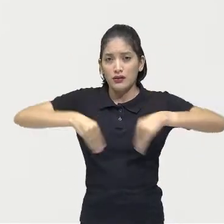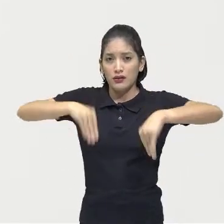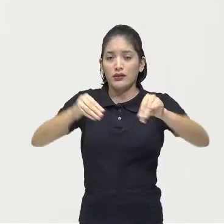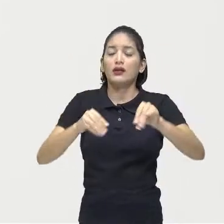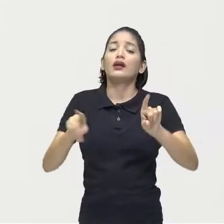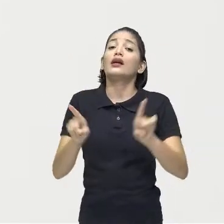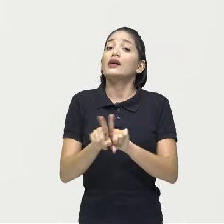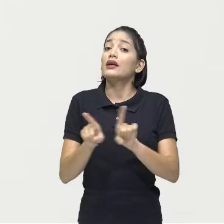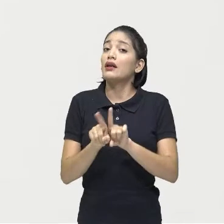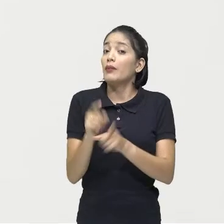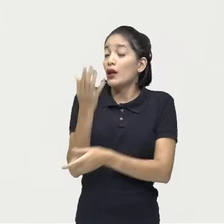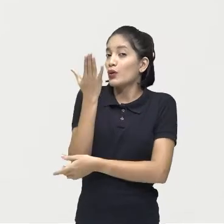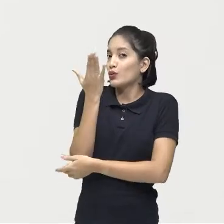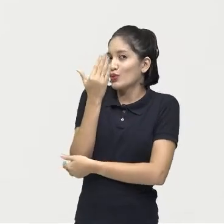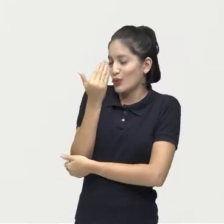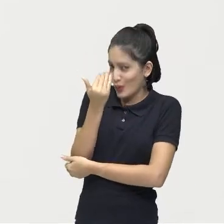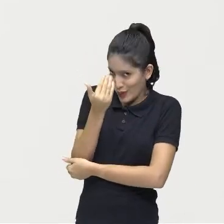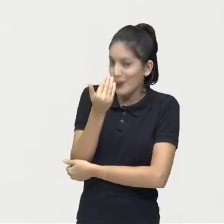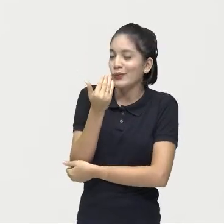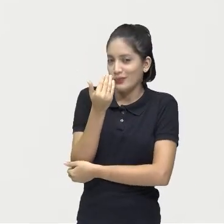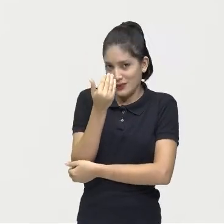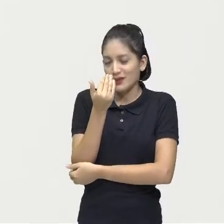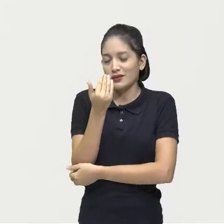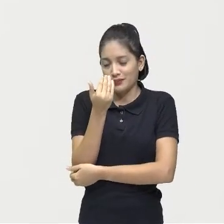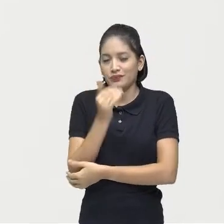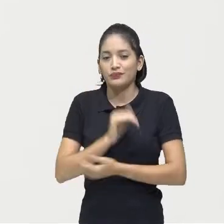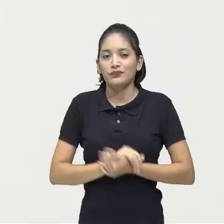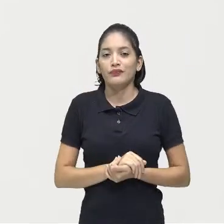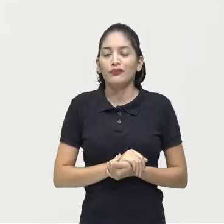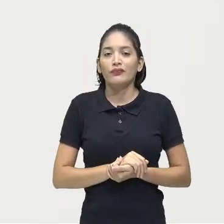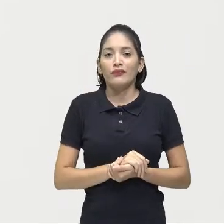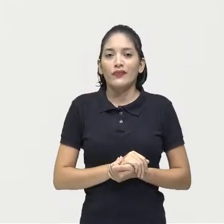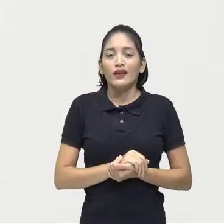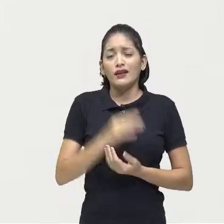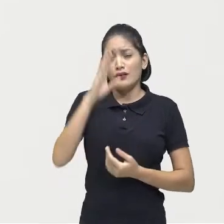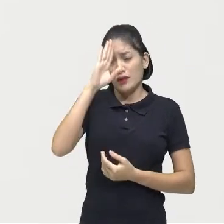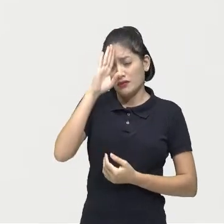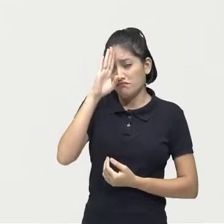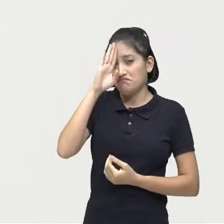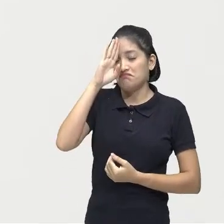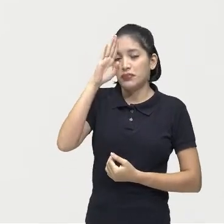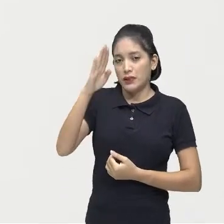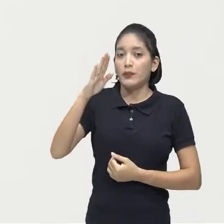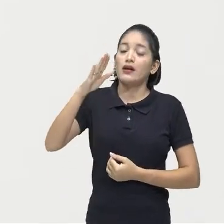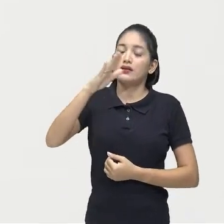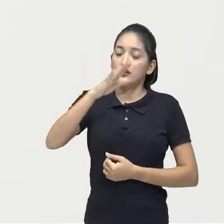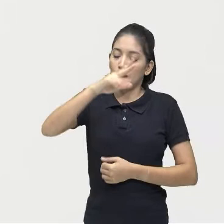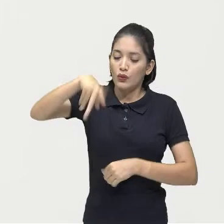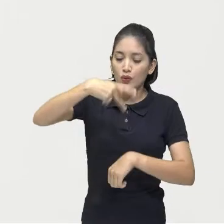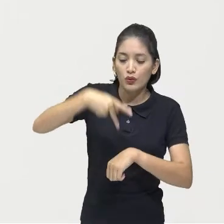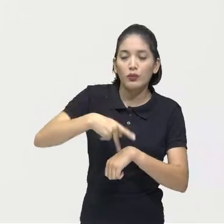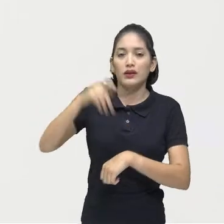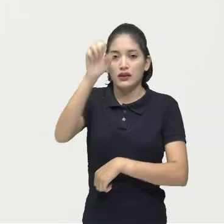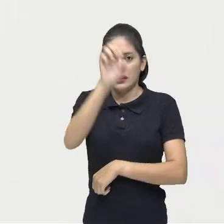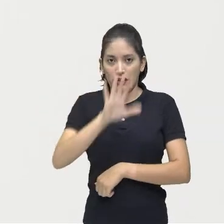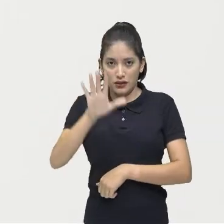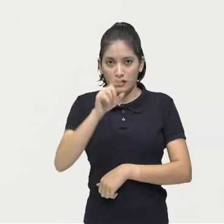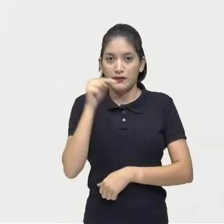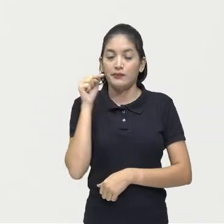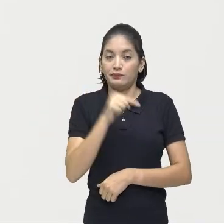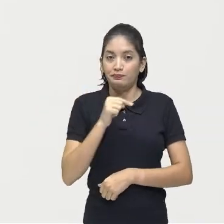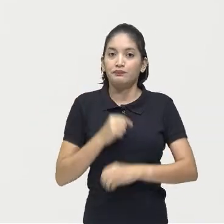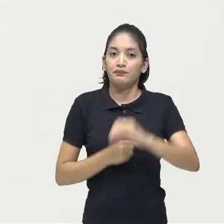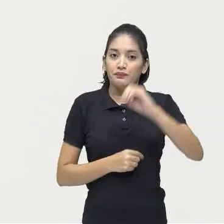tecidos, também a indústria alimentícia, que se destacam aí nos países da Europa